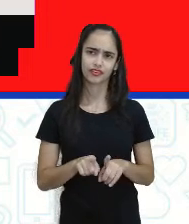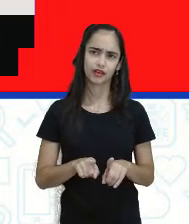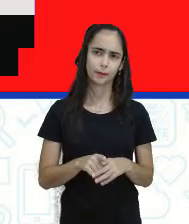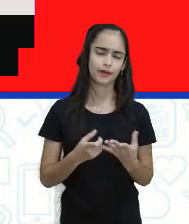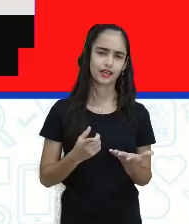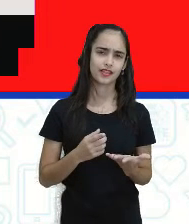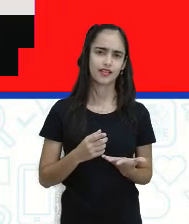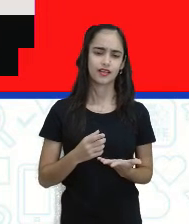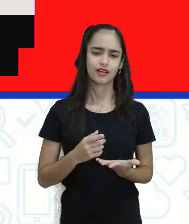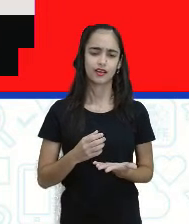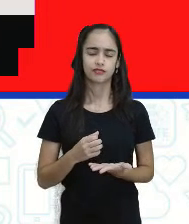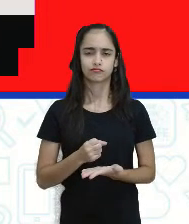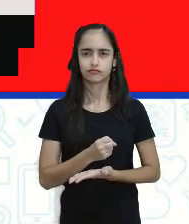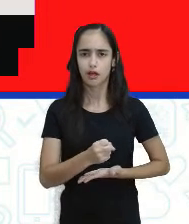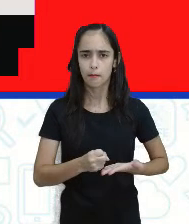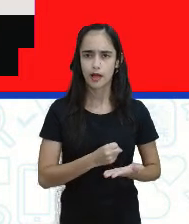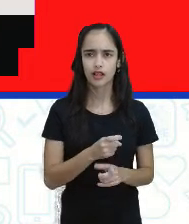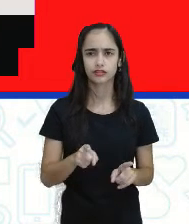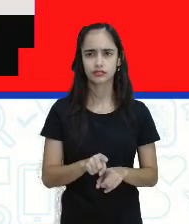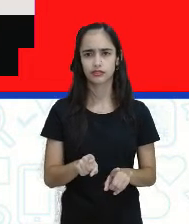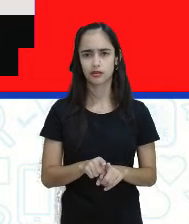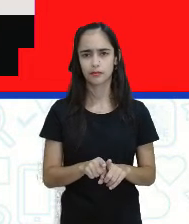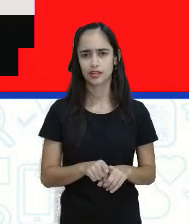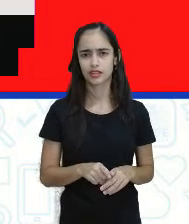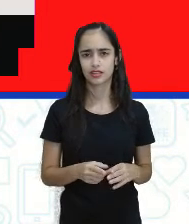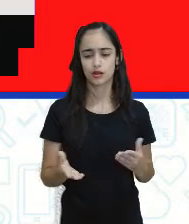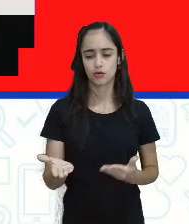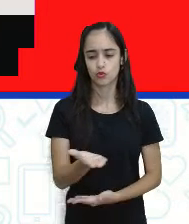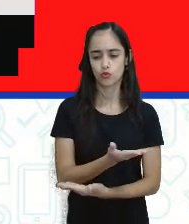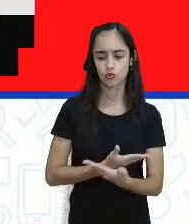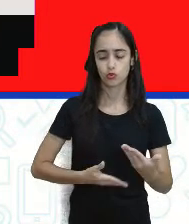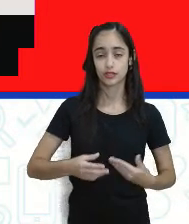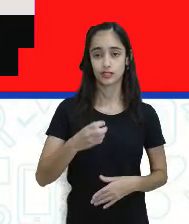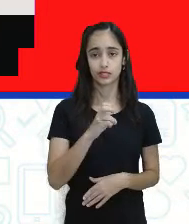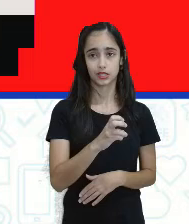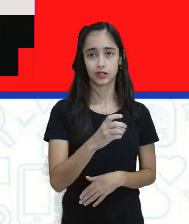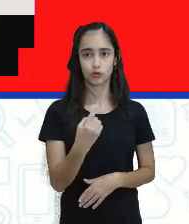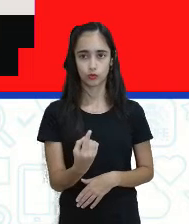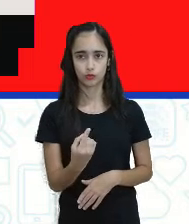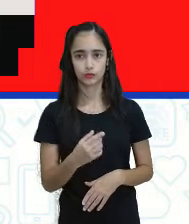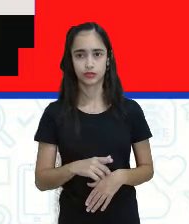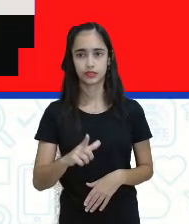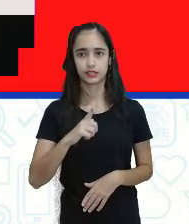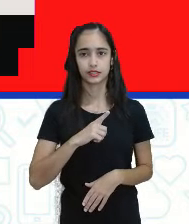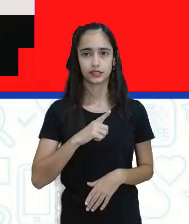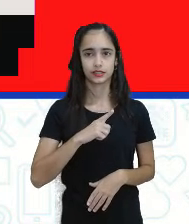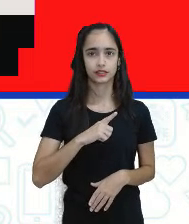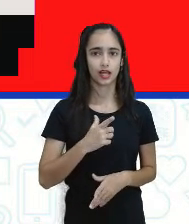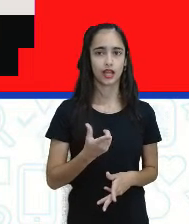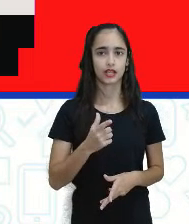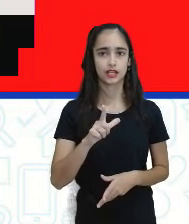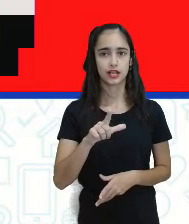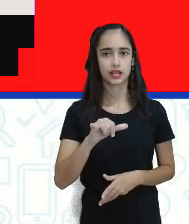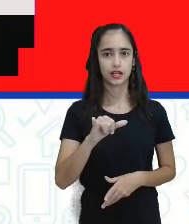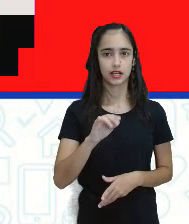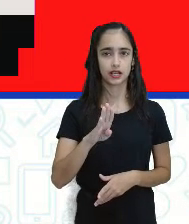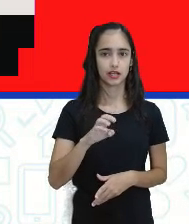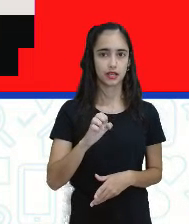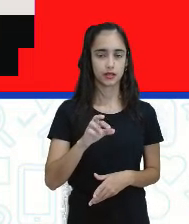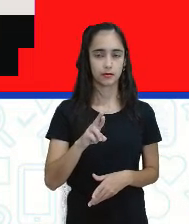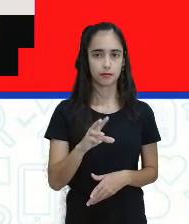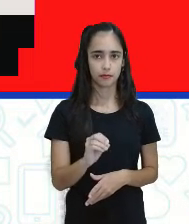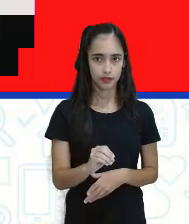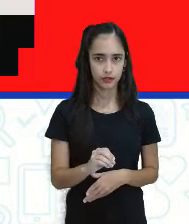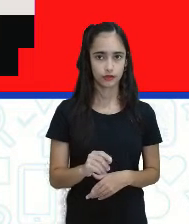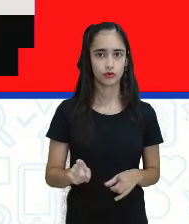baixo também, que é o rodízio 5-1. Então, nós temos aí, ó, um líbero. Geralmente tem 2 ponteiros, né? Que são